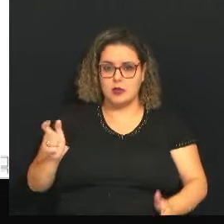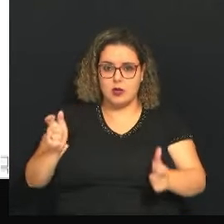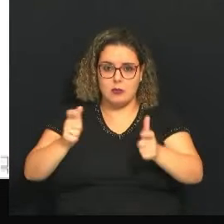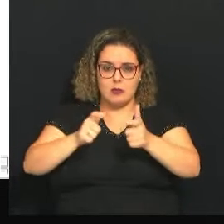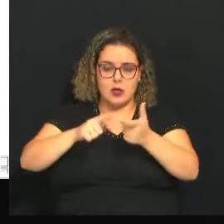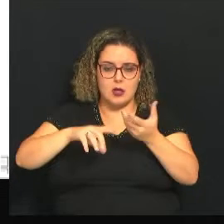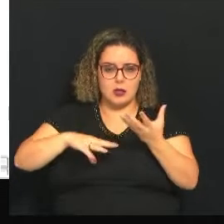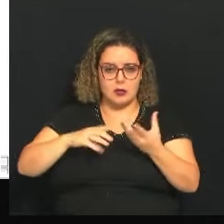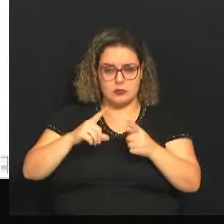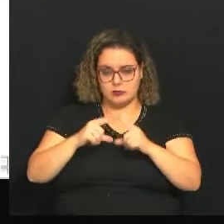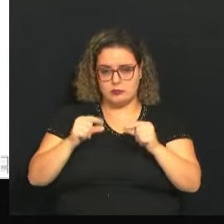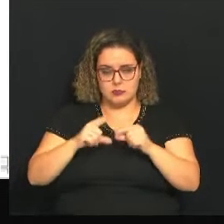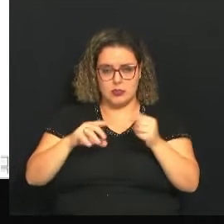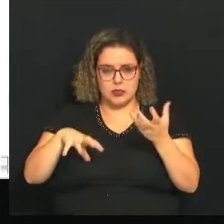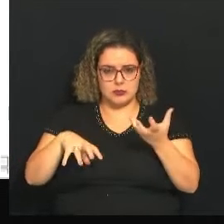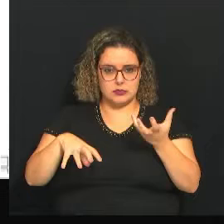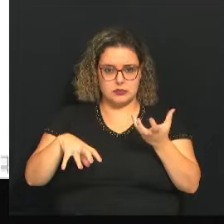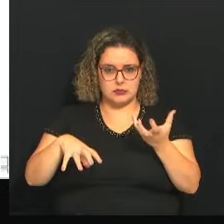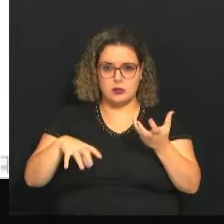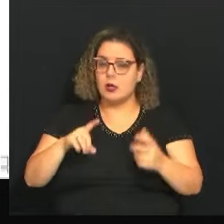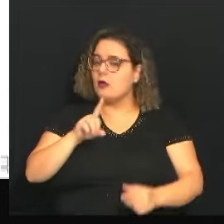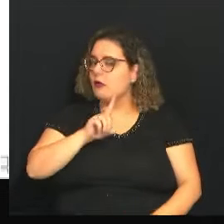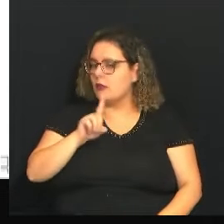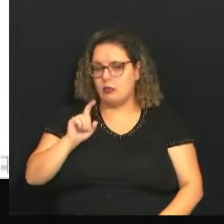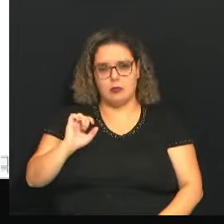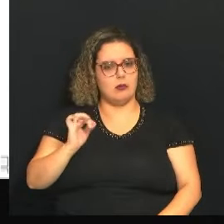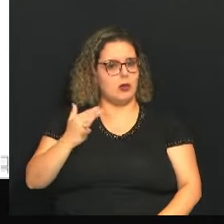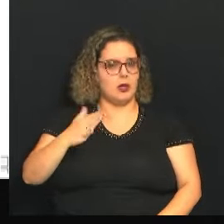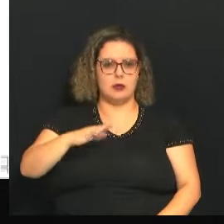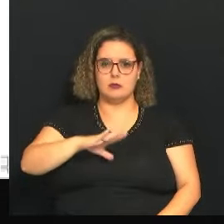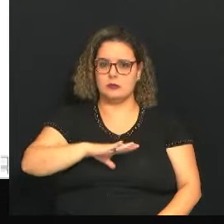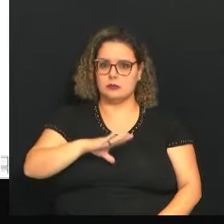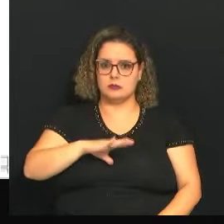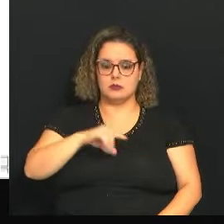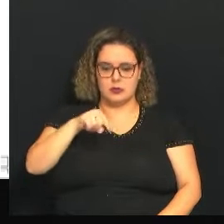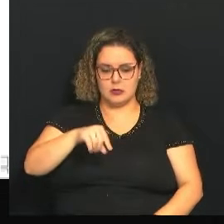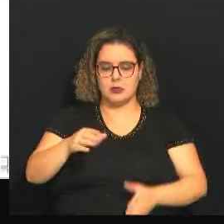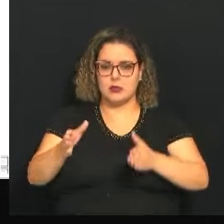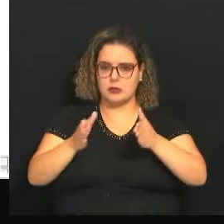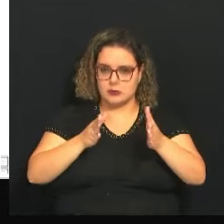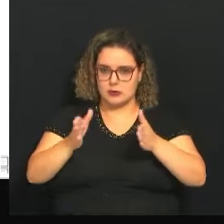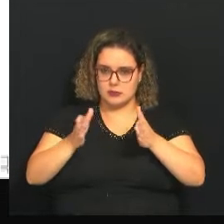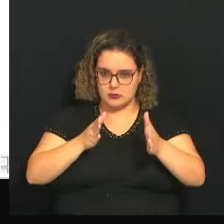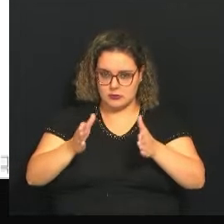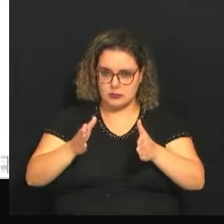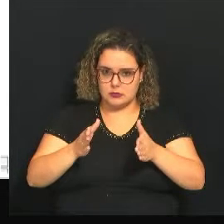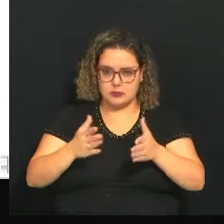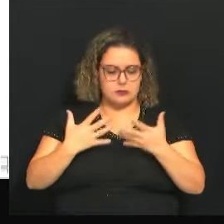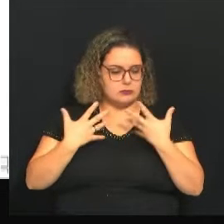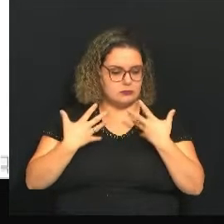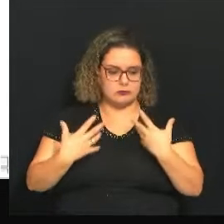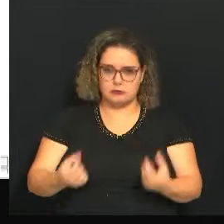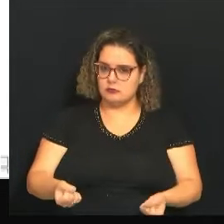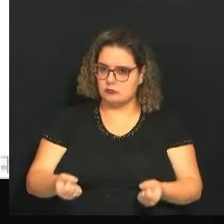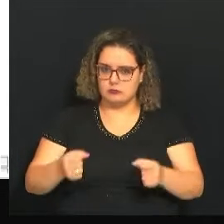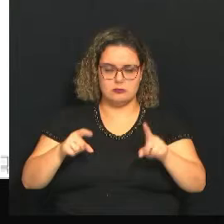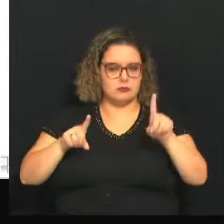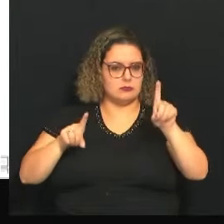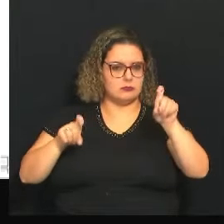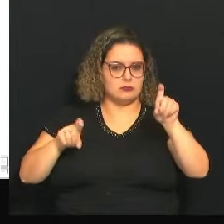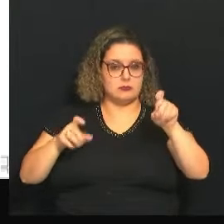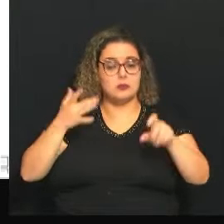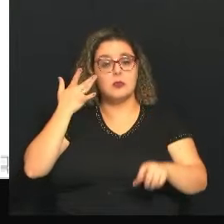acontece para Campinas. Campinas, nesse governo, não sente essa frase. Não sei se algum outro